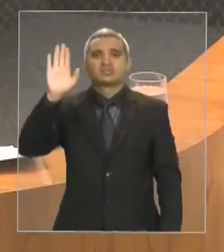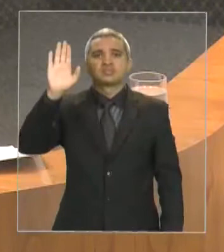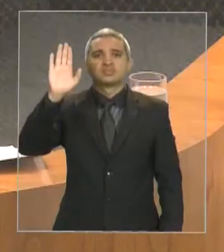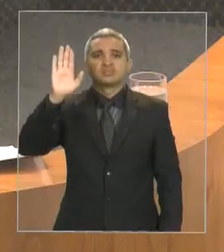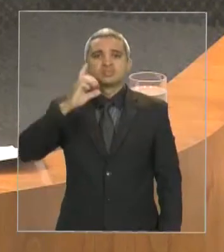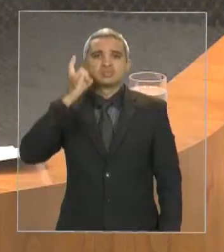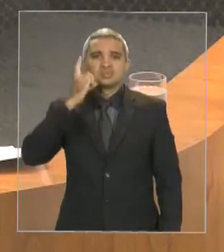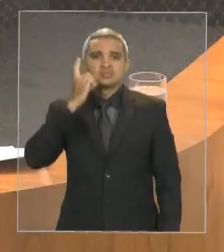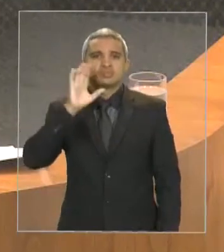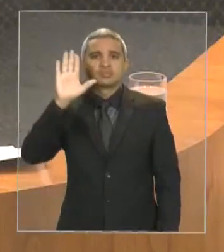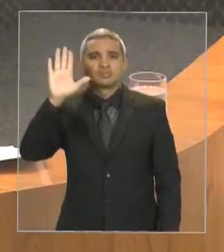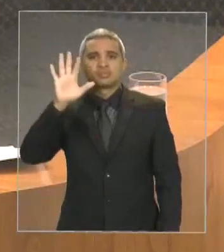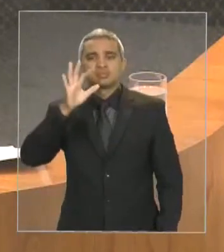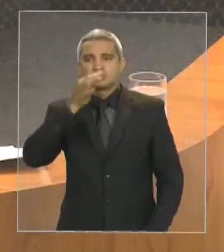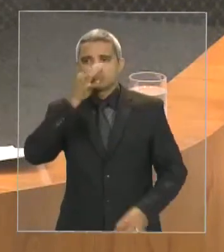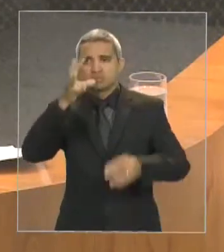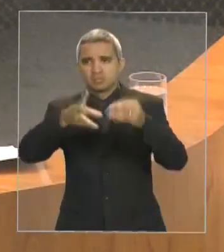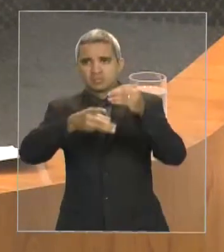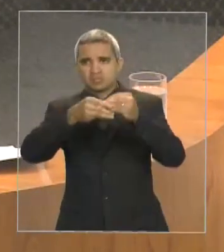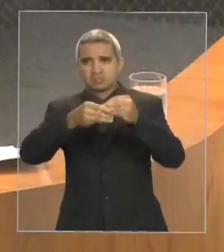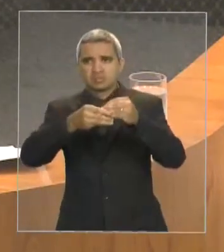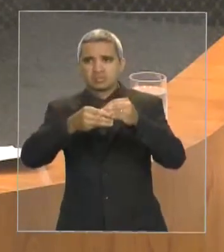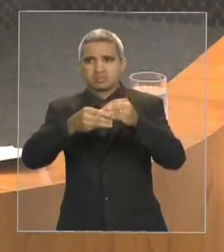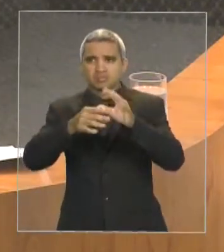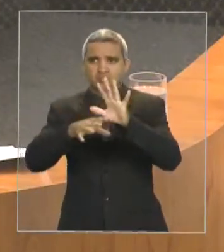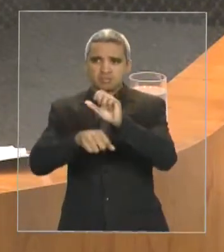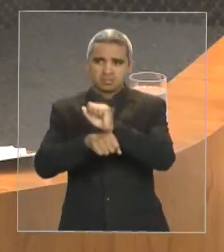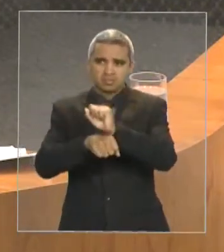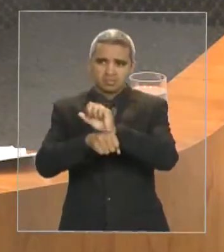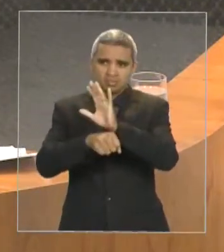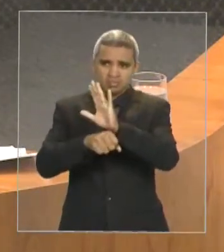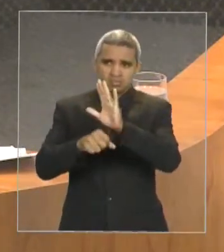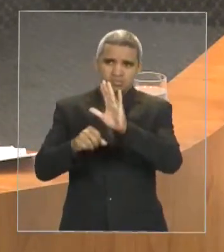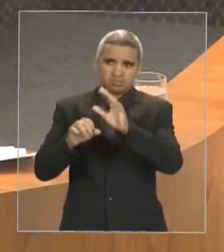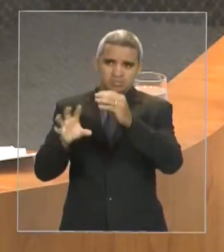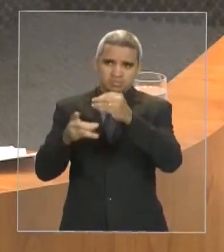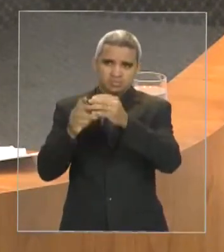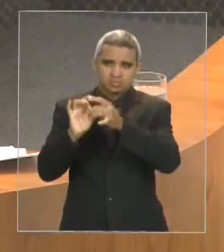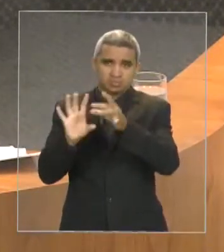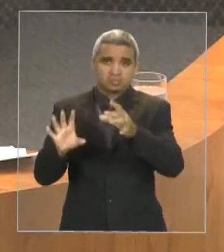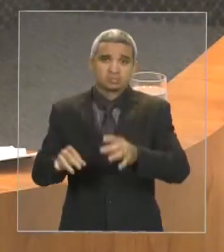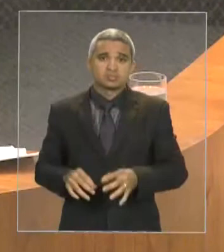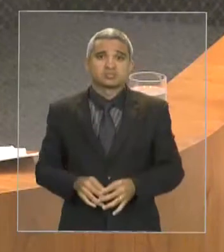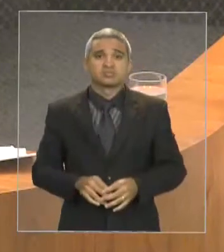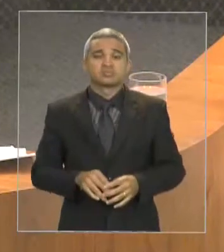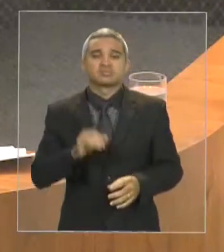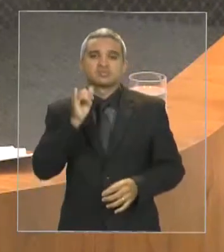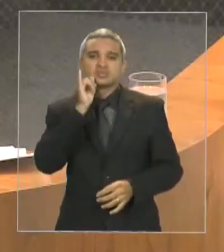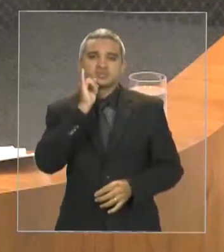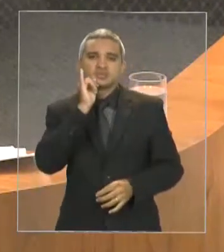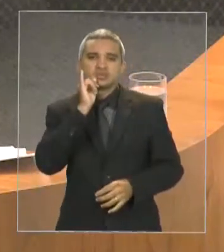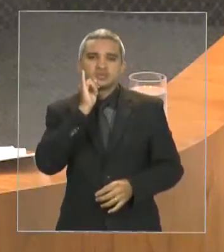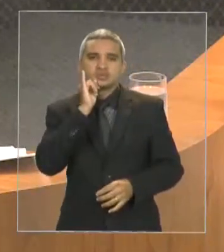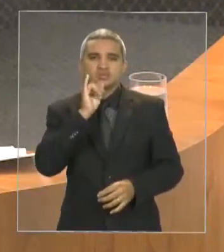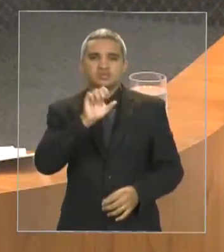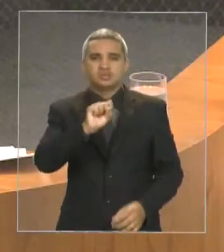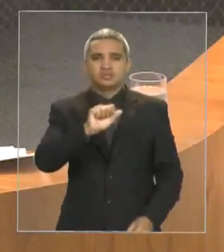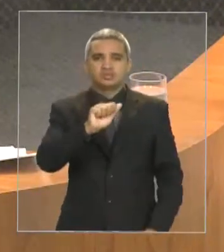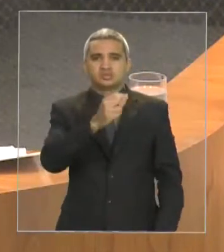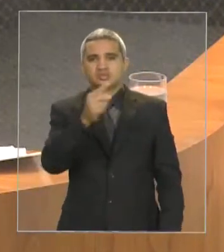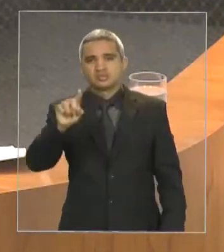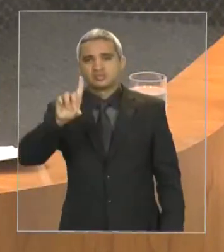já lhe concedo a parte. Eu cito muito um exemplo que eu vi no município de São Domingos do